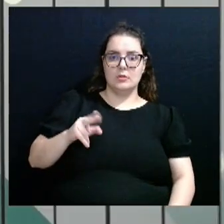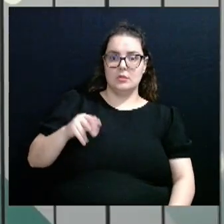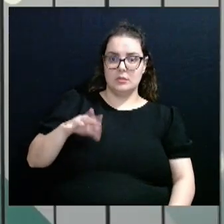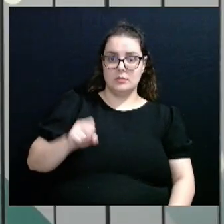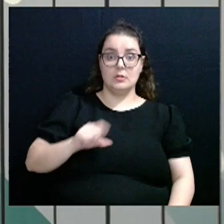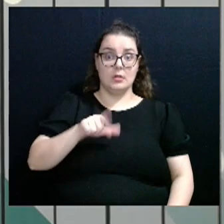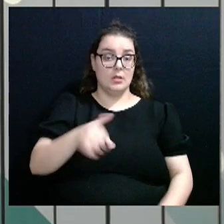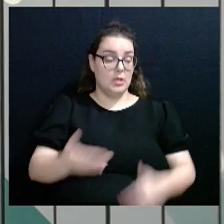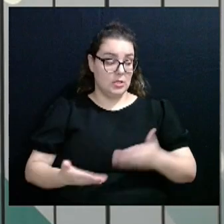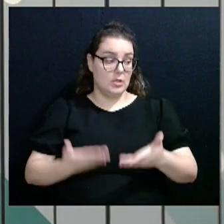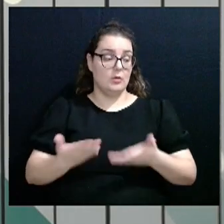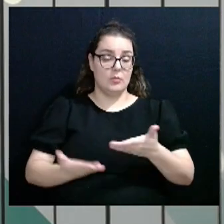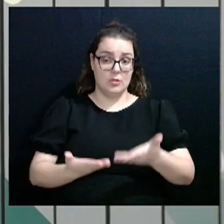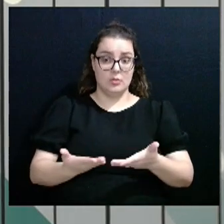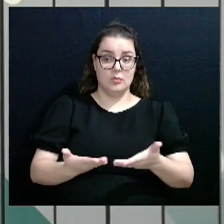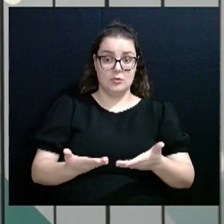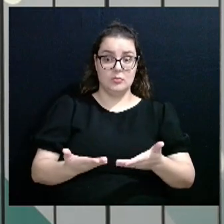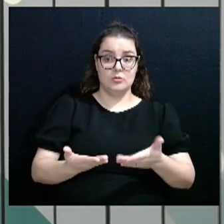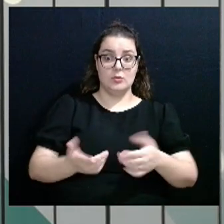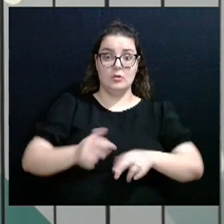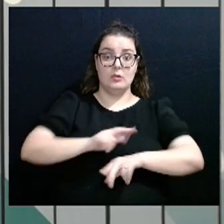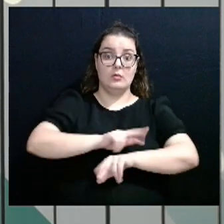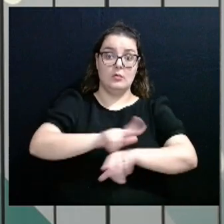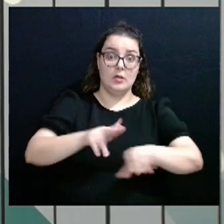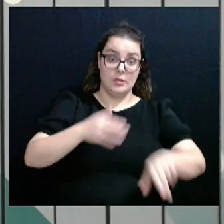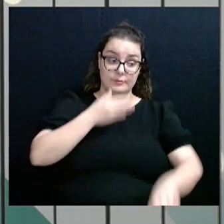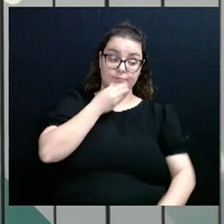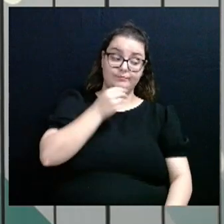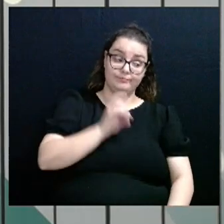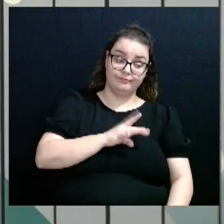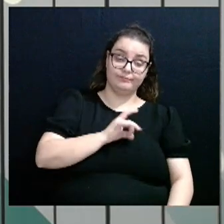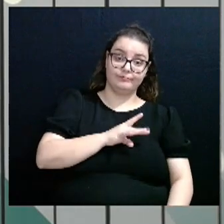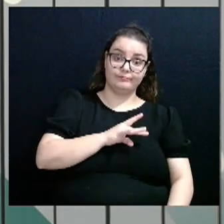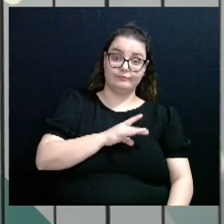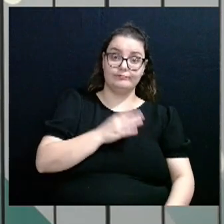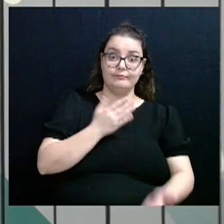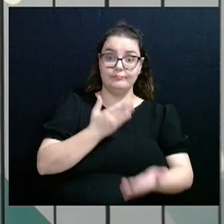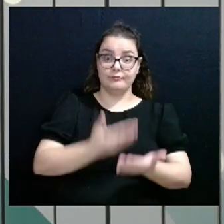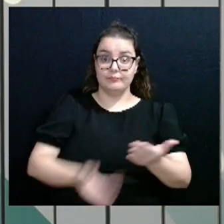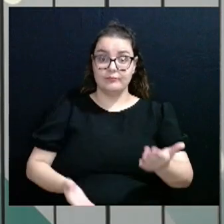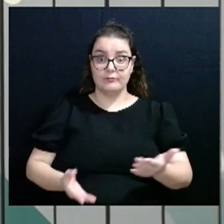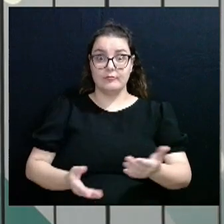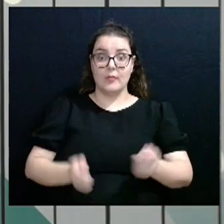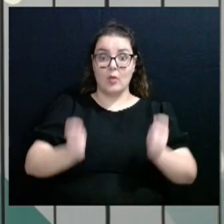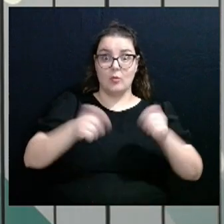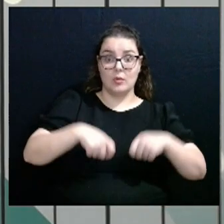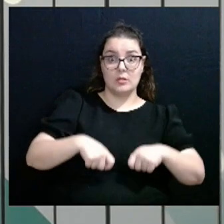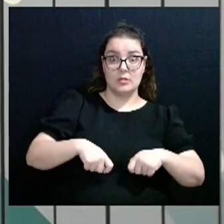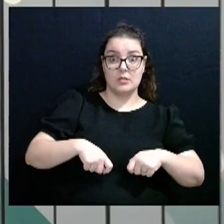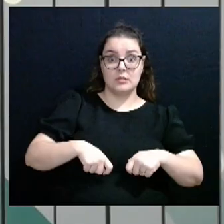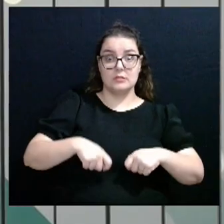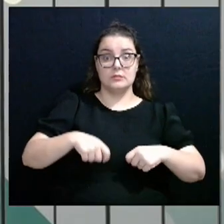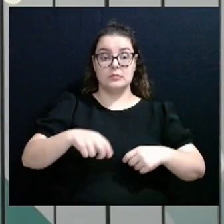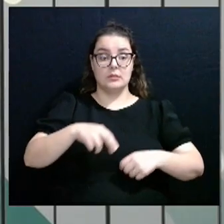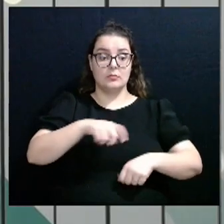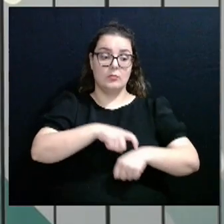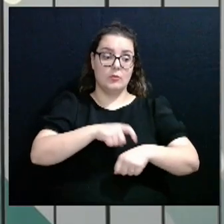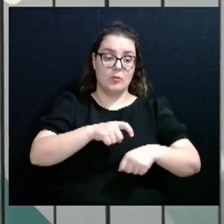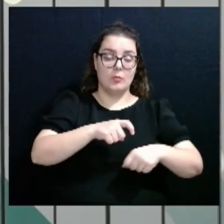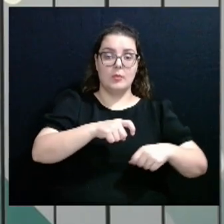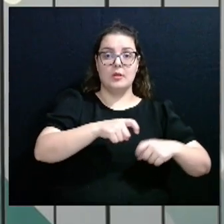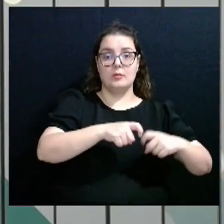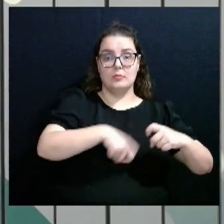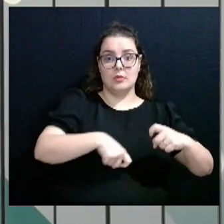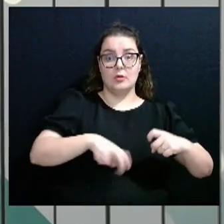tratamento, muitos homens temem a perda da potência sexual ou também incontinência